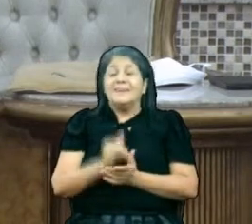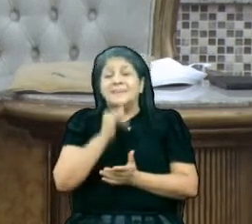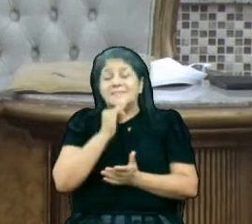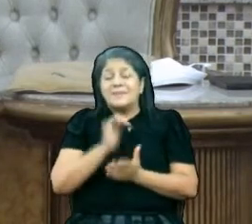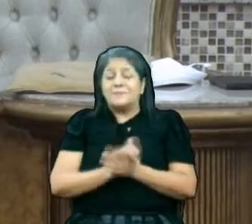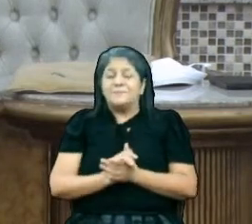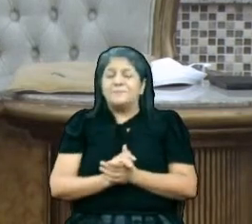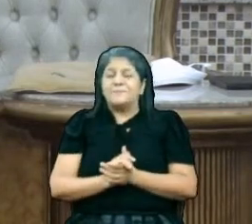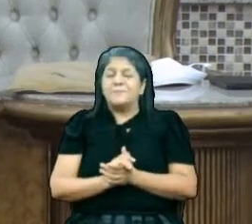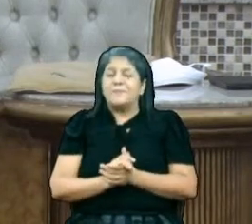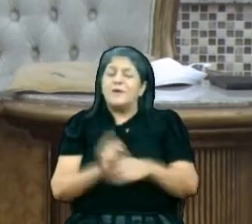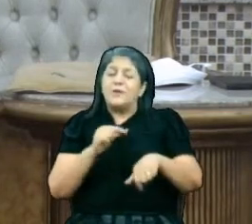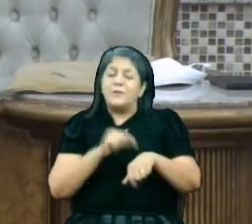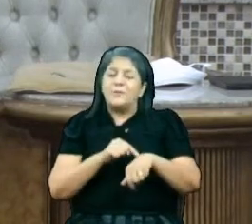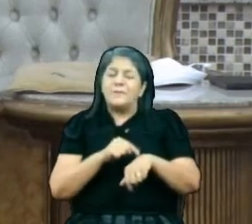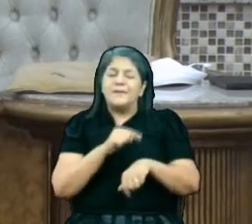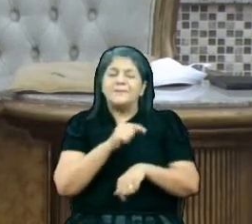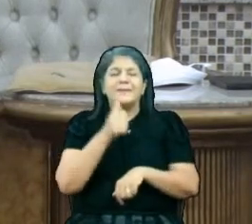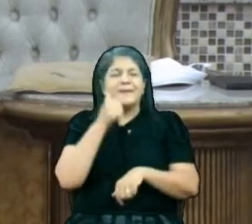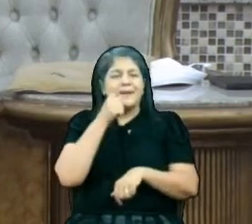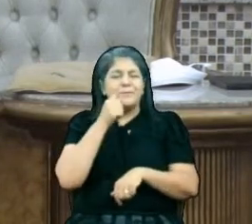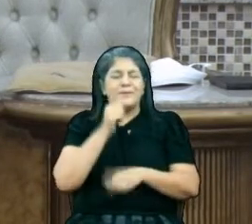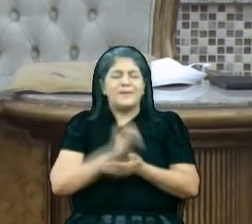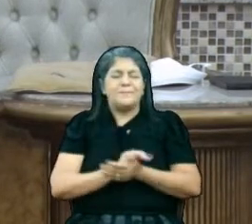alguma coisa mas ela não se conformou